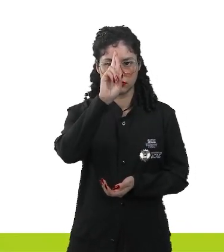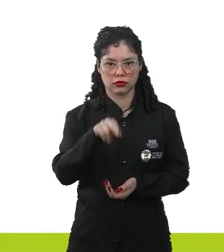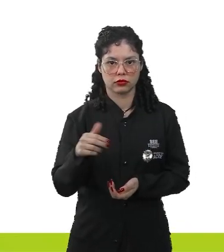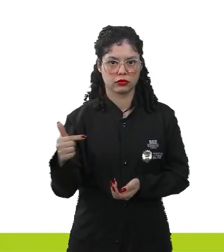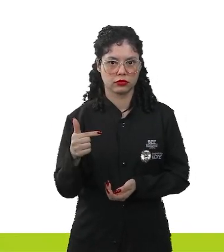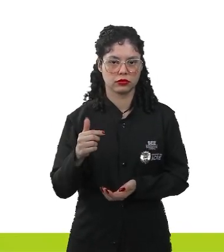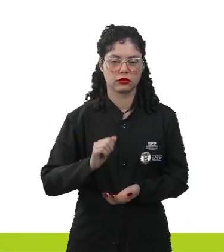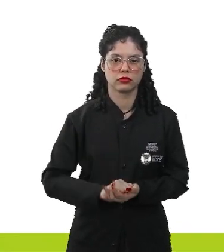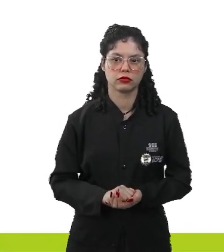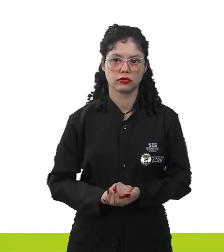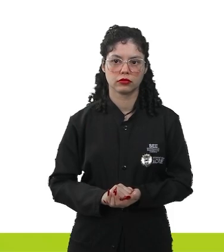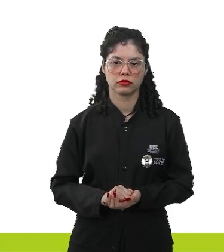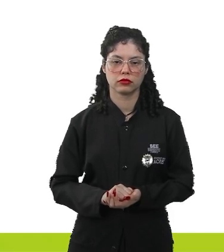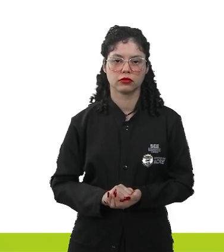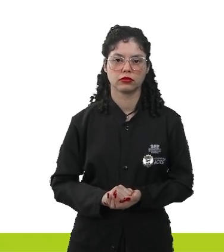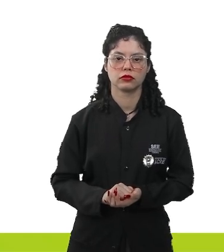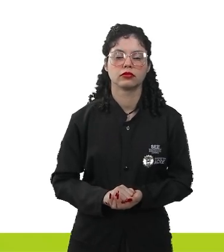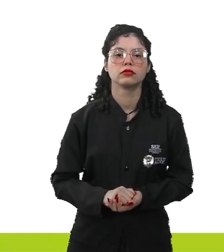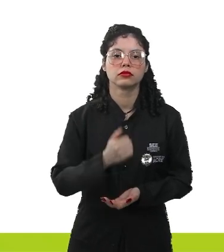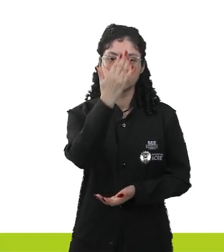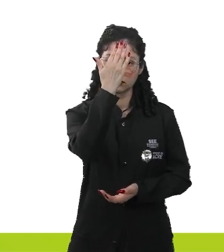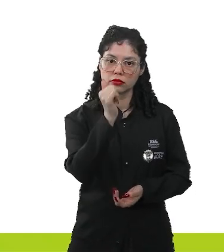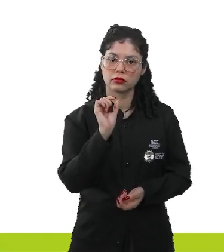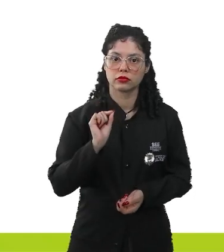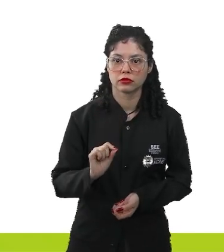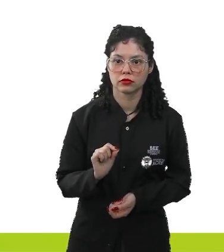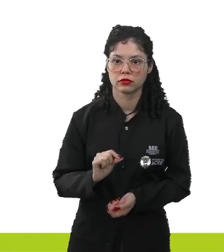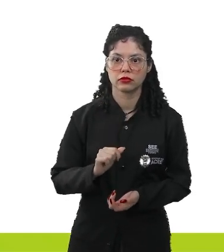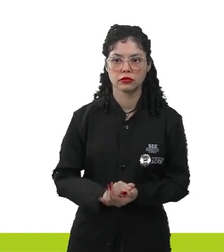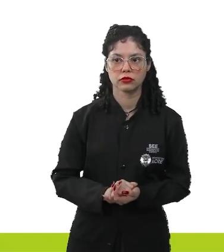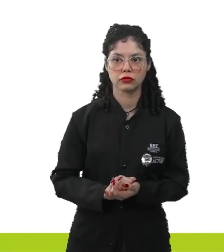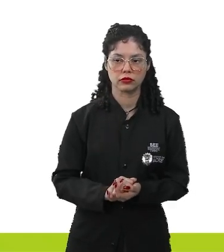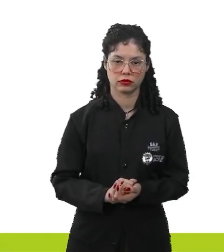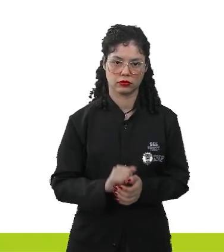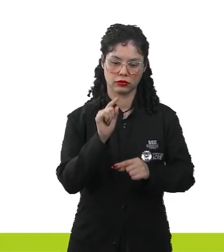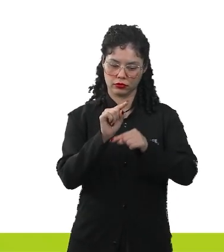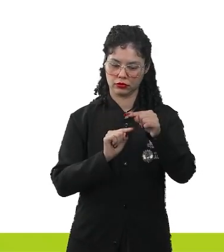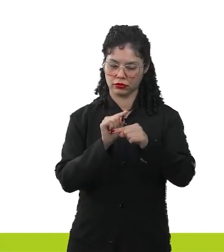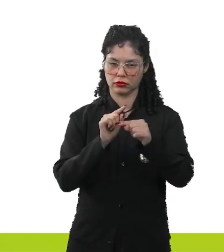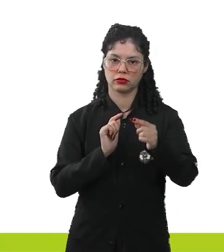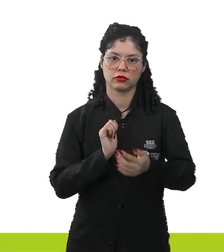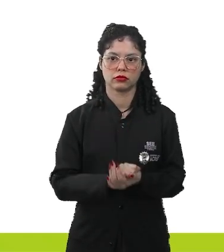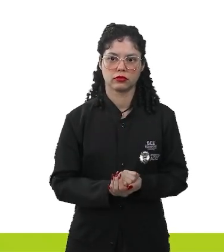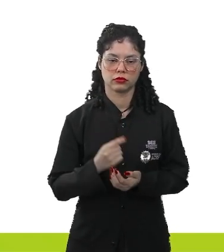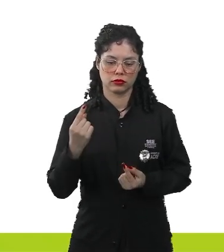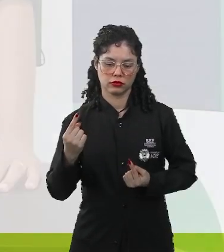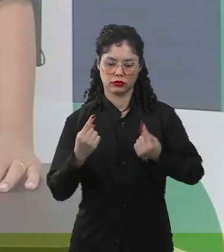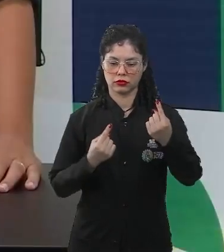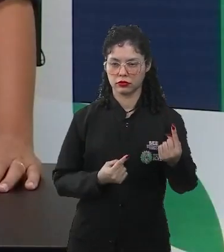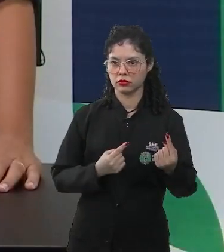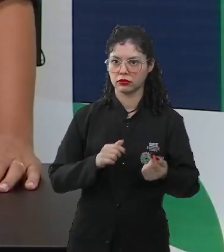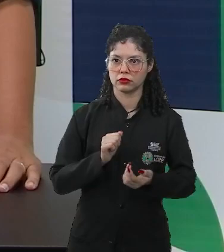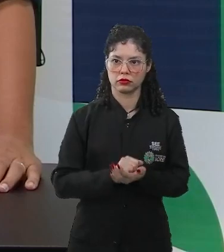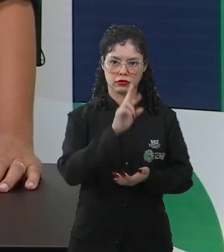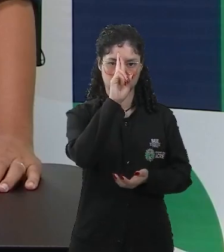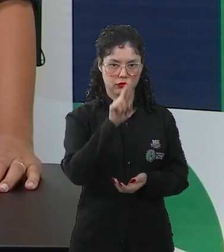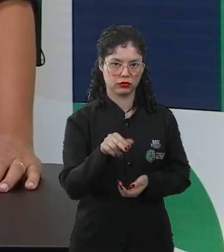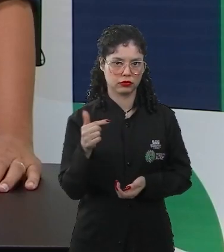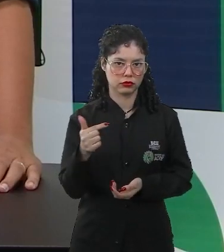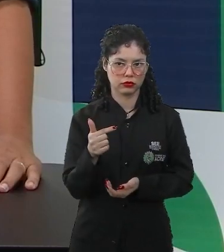2. Então, eu sei que se eu dividir um termo pelo outro, a razão tem que ser